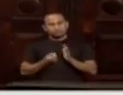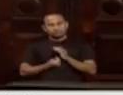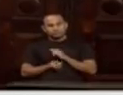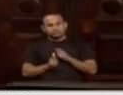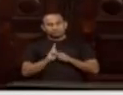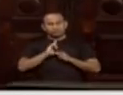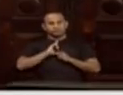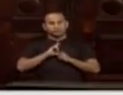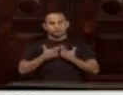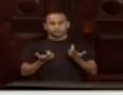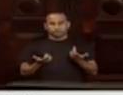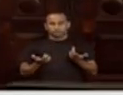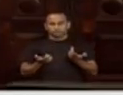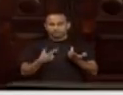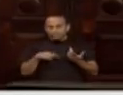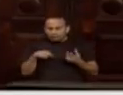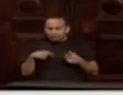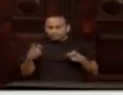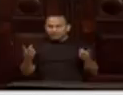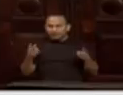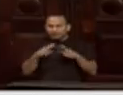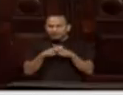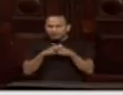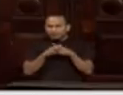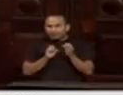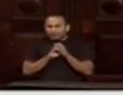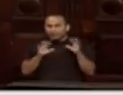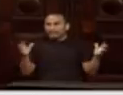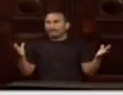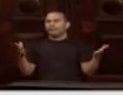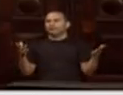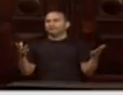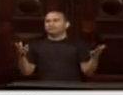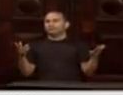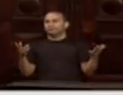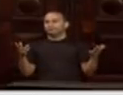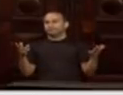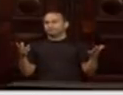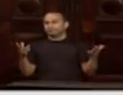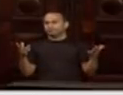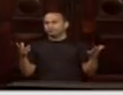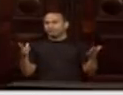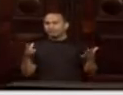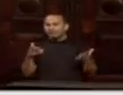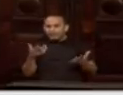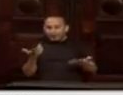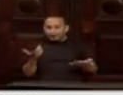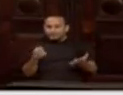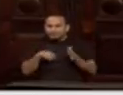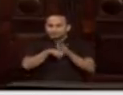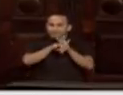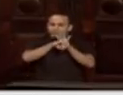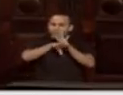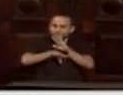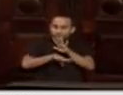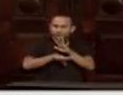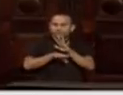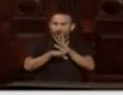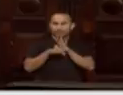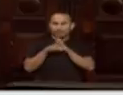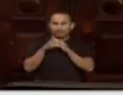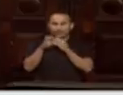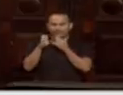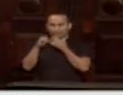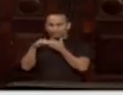divergências e brigas claras e profundas com o jornal de espinho mas desta indicação do leão do mercado era uma